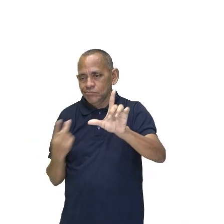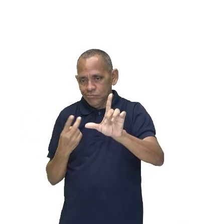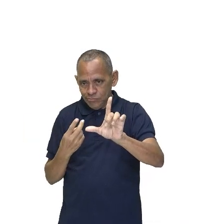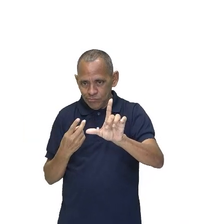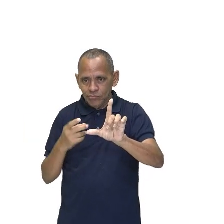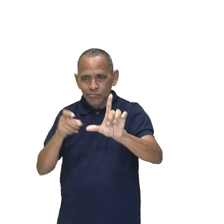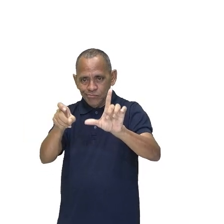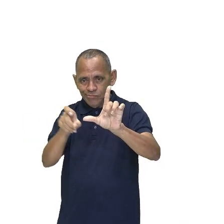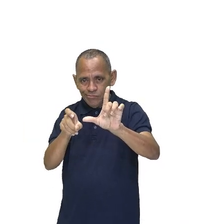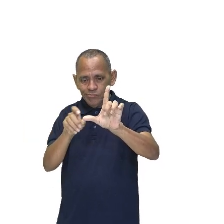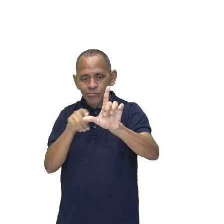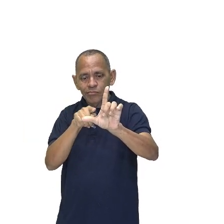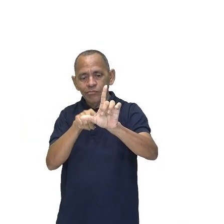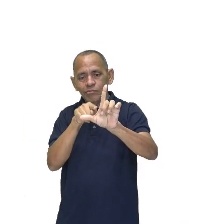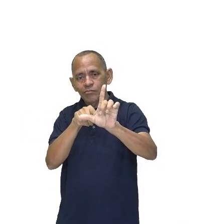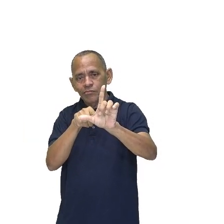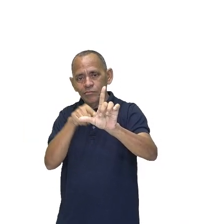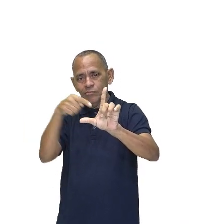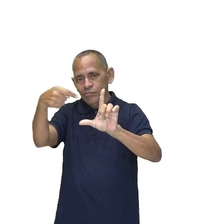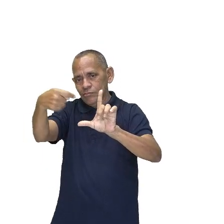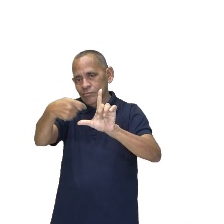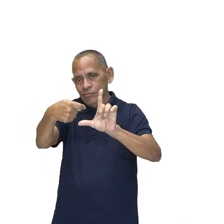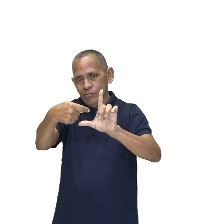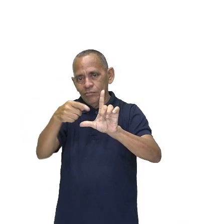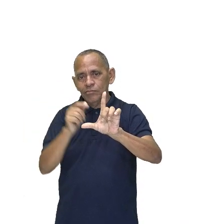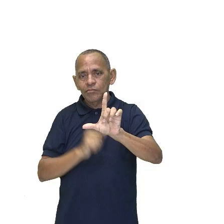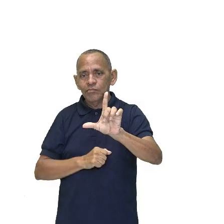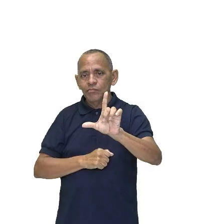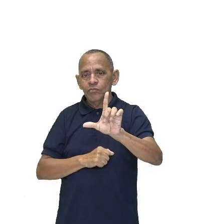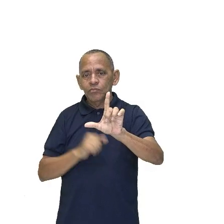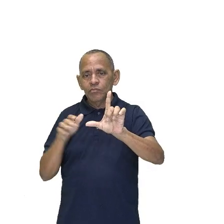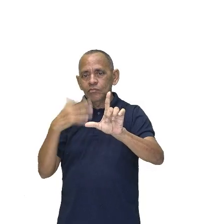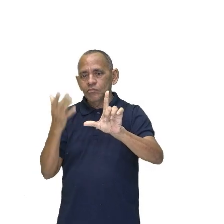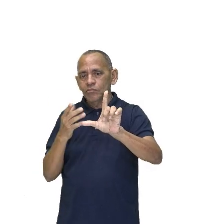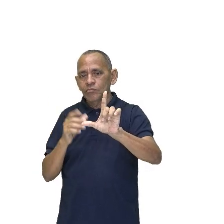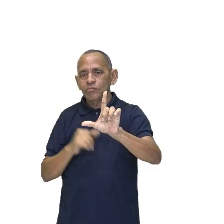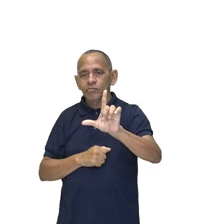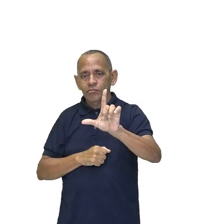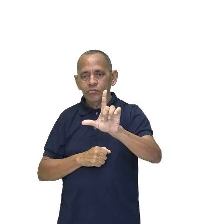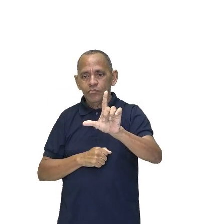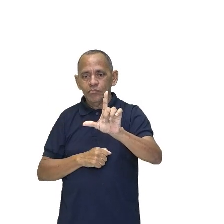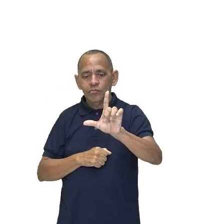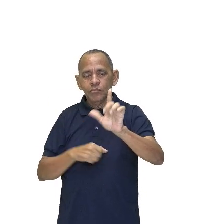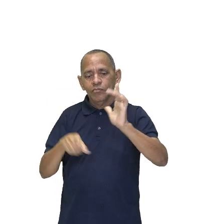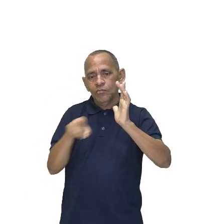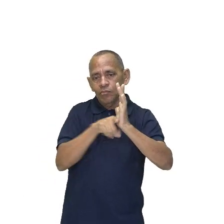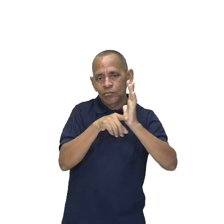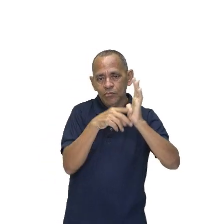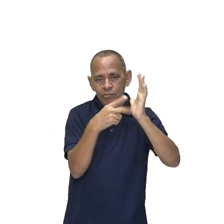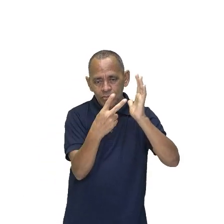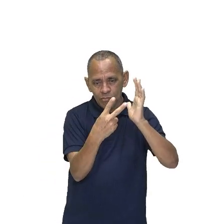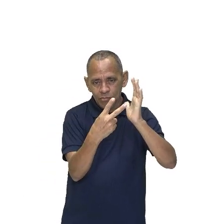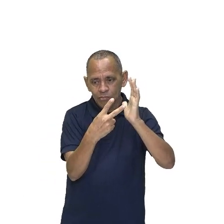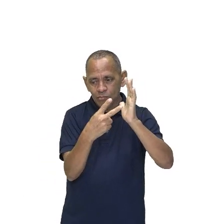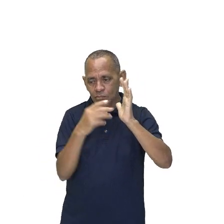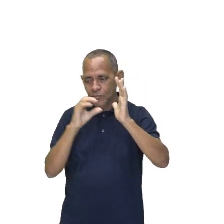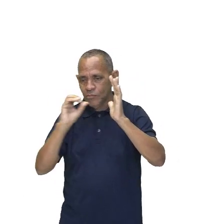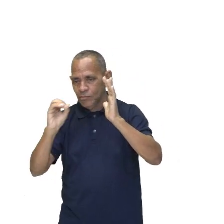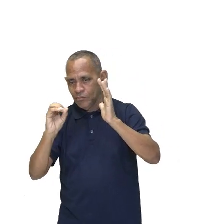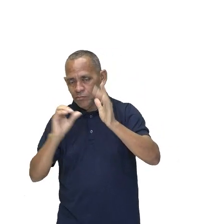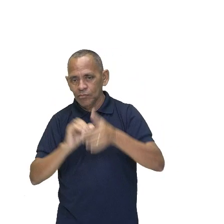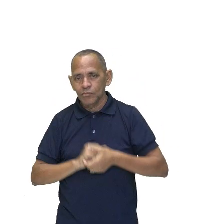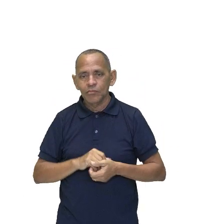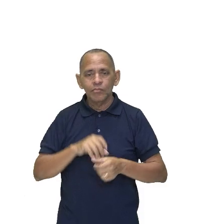Então, vamos olhar ali só para o eixo das abscissas. Quais são os pares ordenados? Menos 2 e 0. Significa que o x é